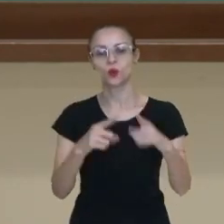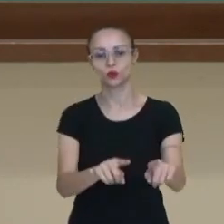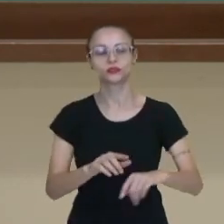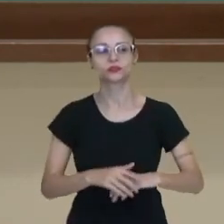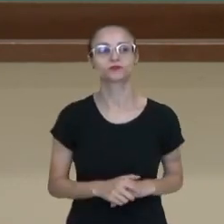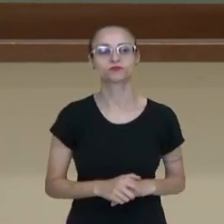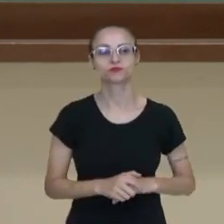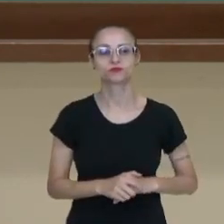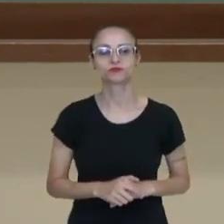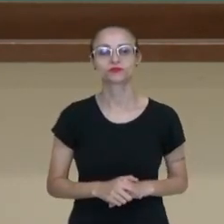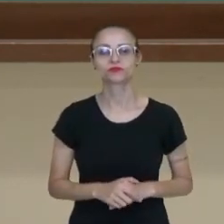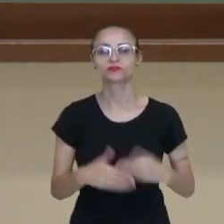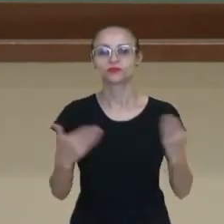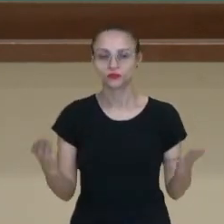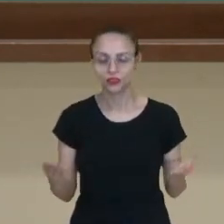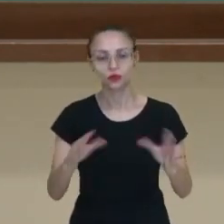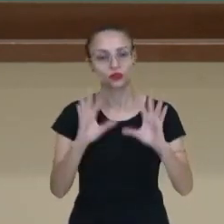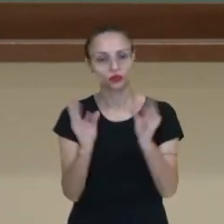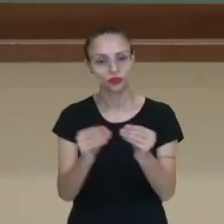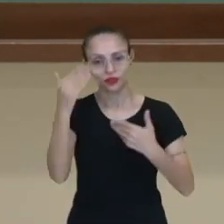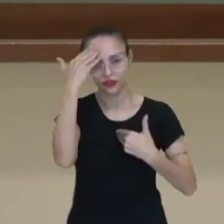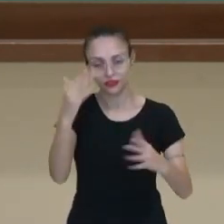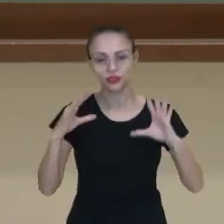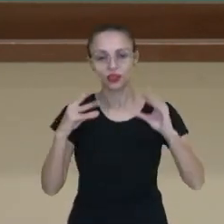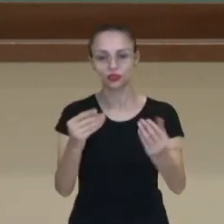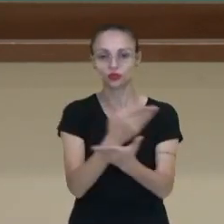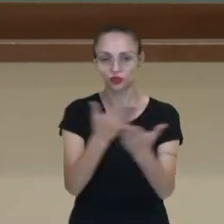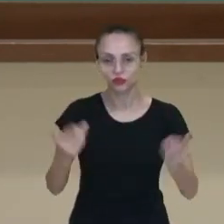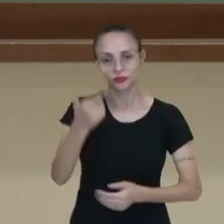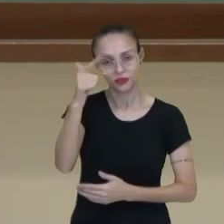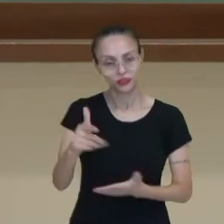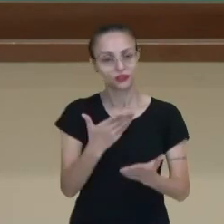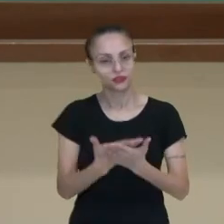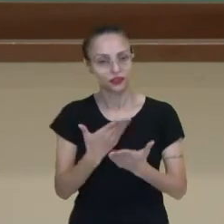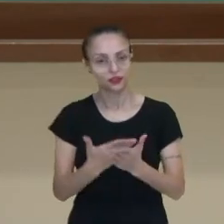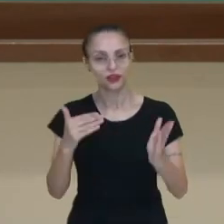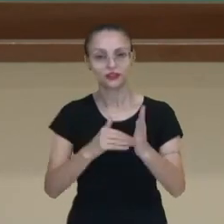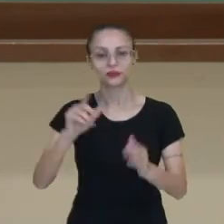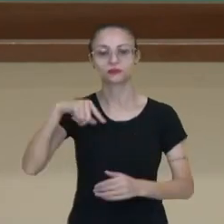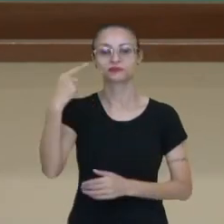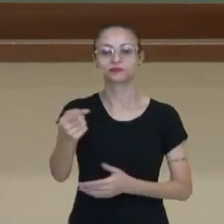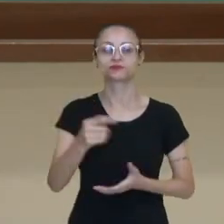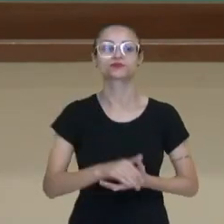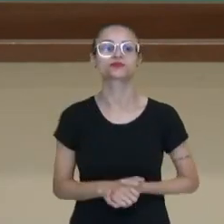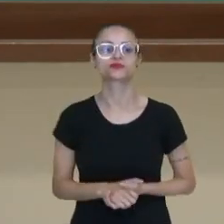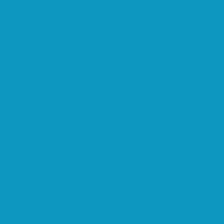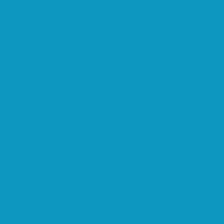Certo? Então, com isso aí, agradeço a todos por mais essa aula. Até a próxima!